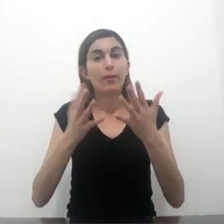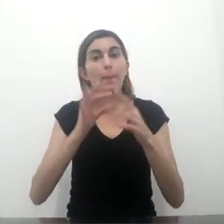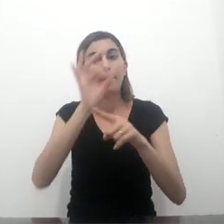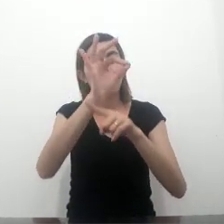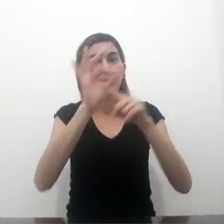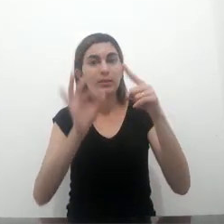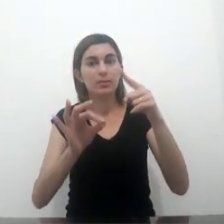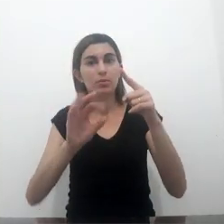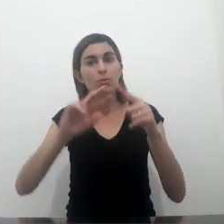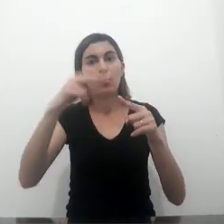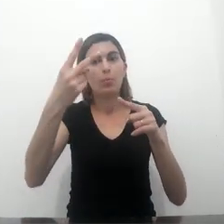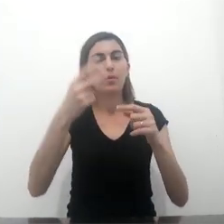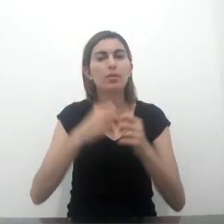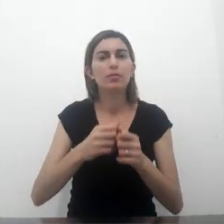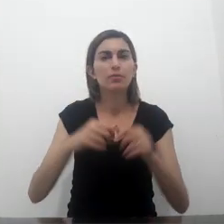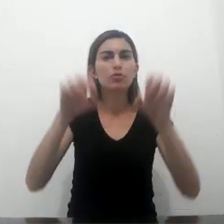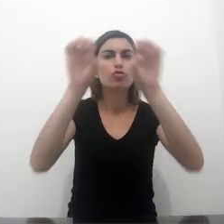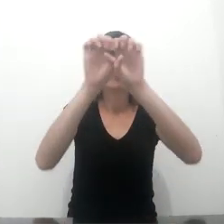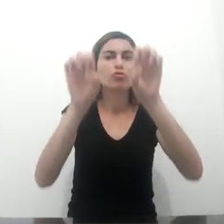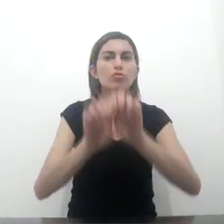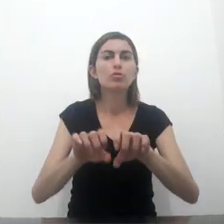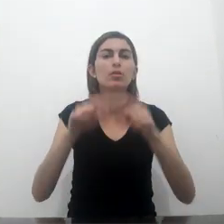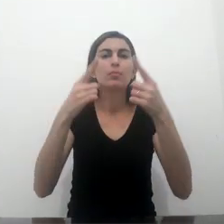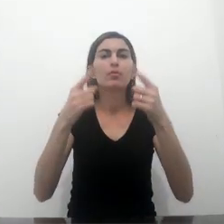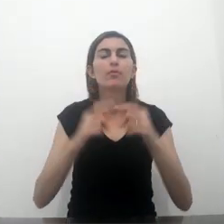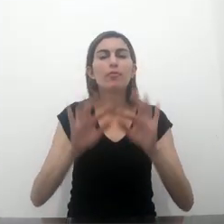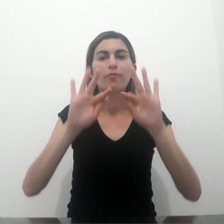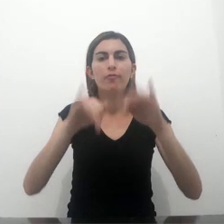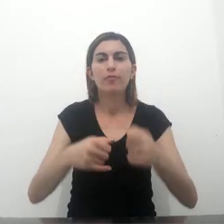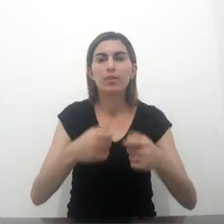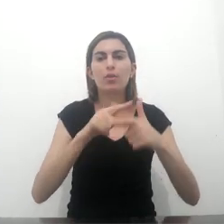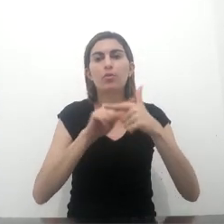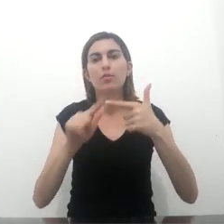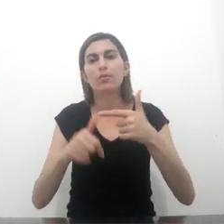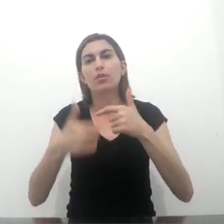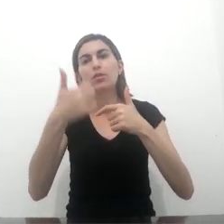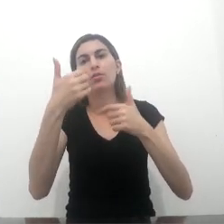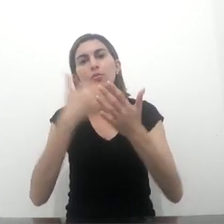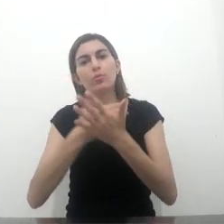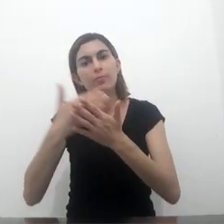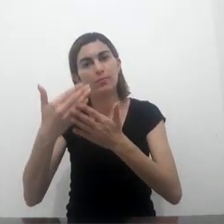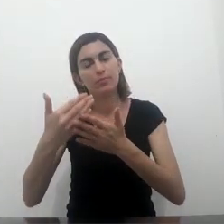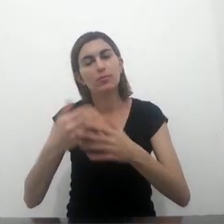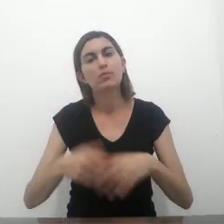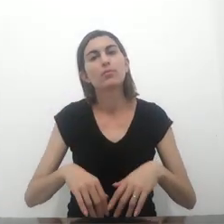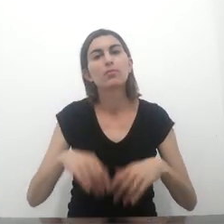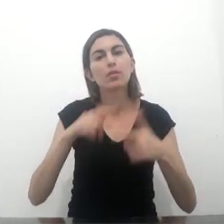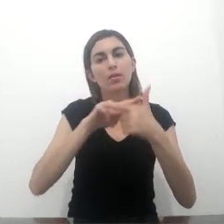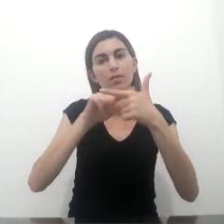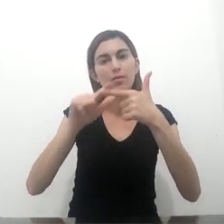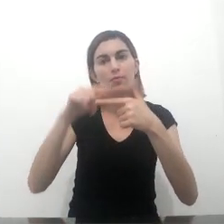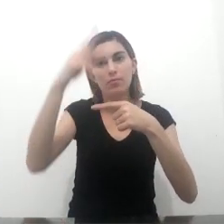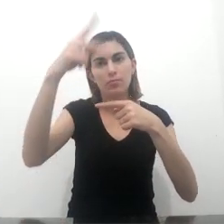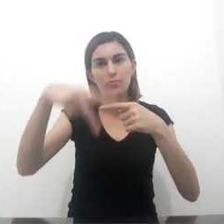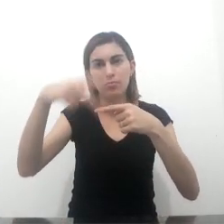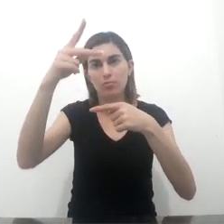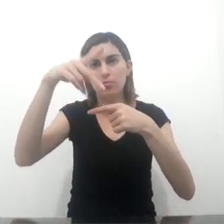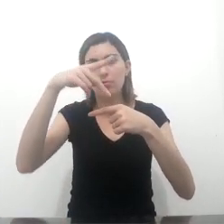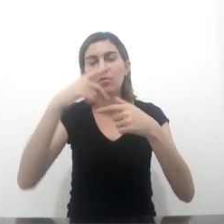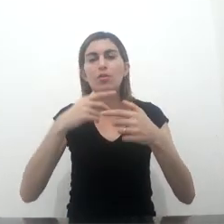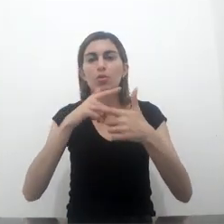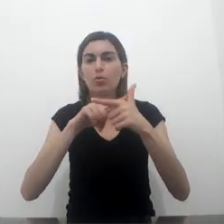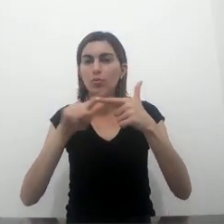950. Ele quer o percentual de aumento. Olha o esqueminha do percentual. O valor final dividido pelo valor inicial. Você vai dividir,